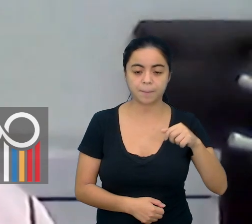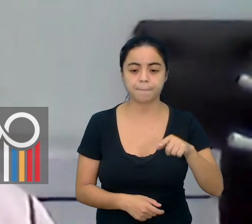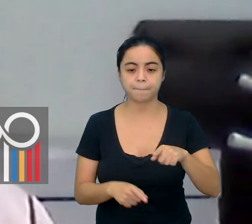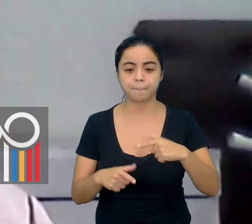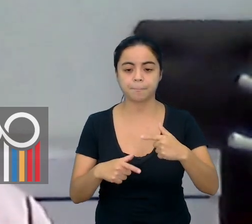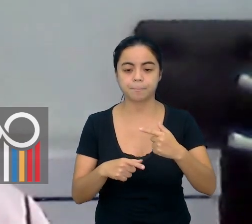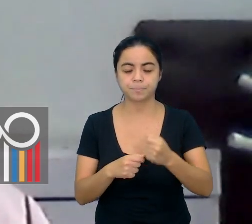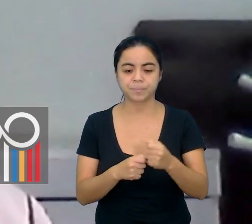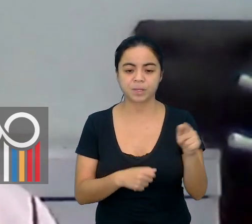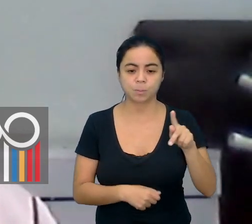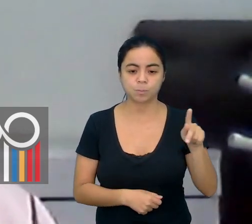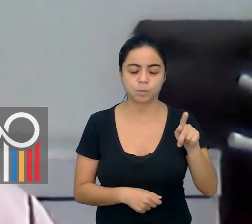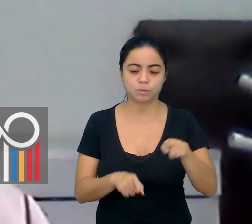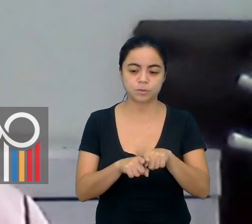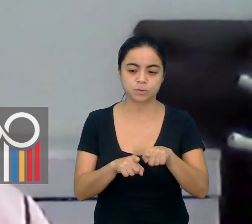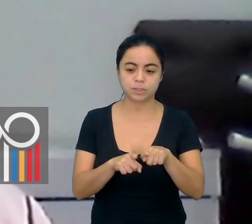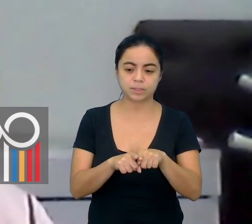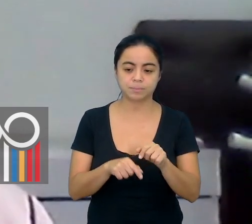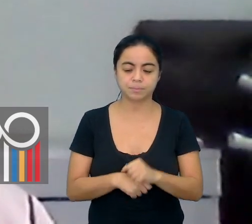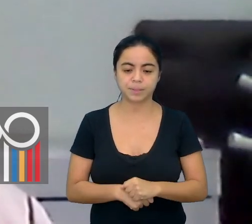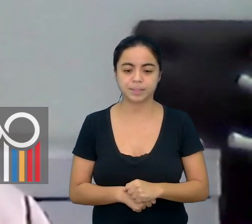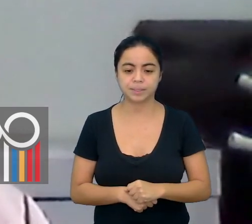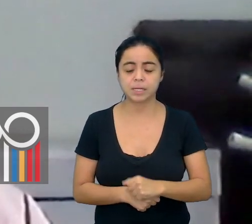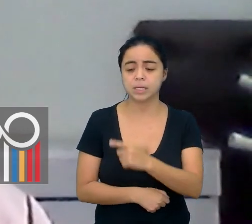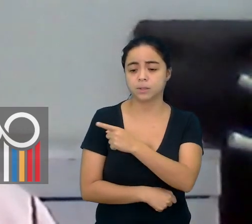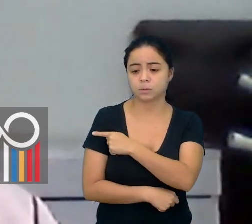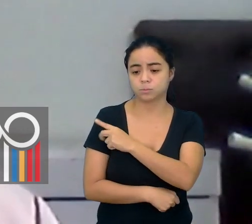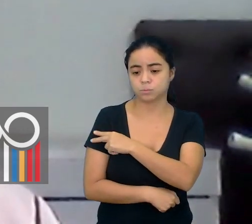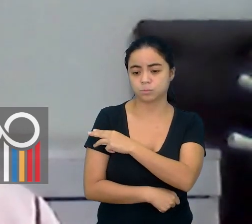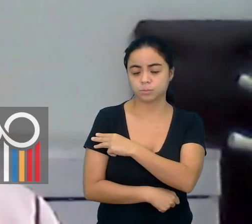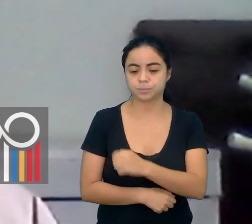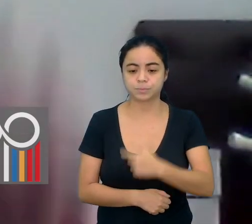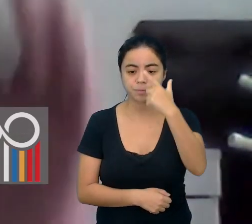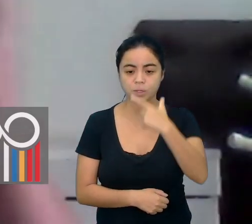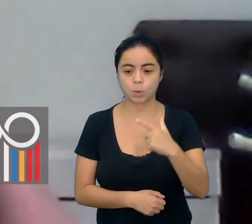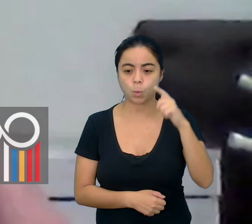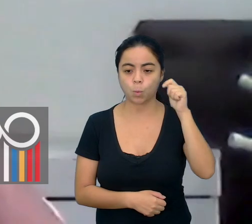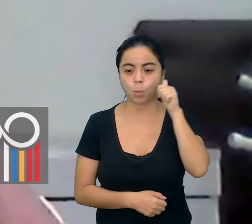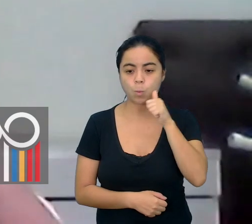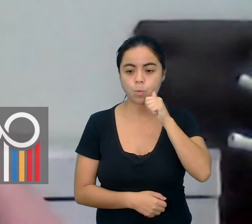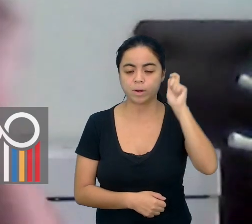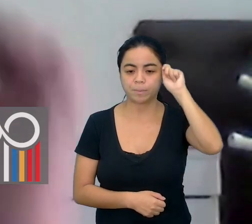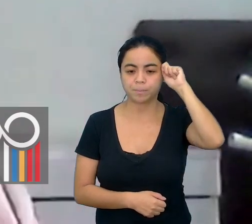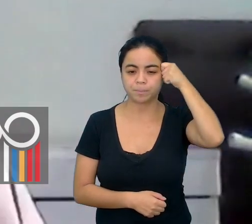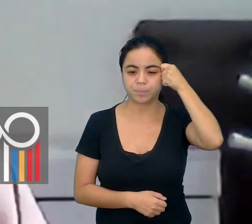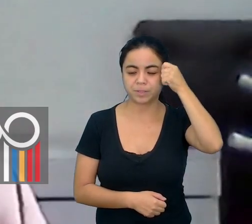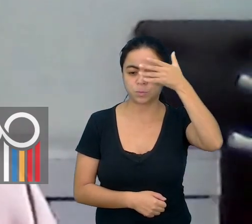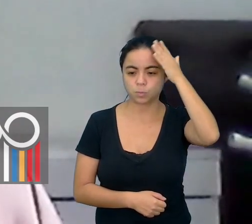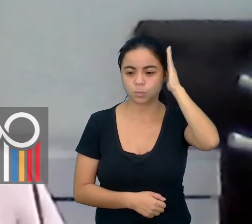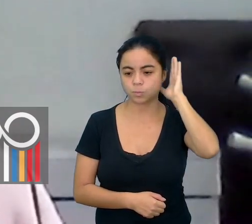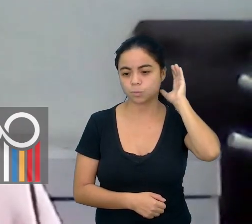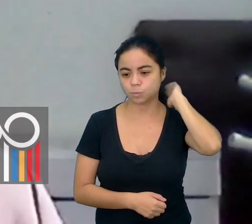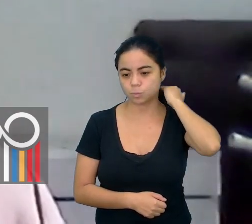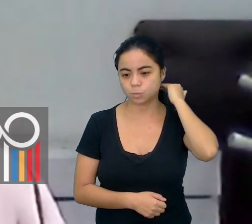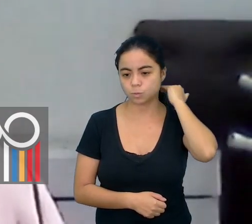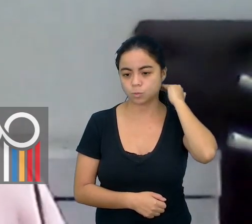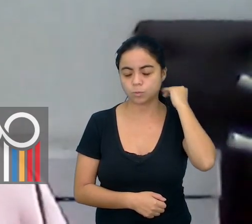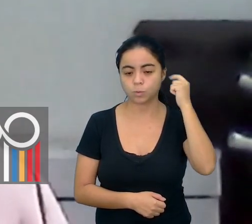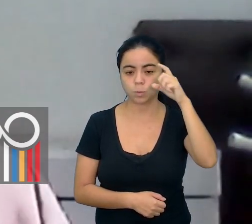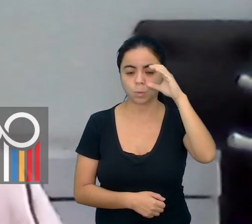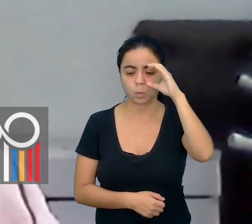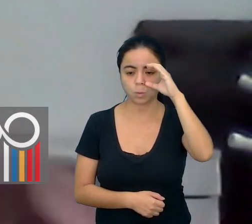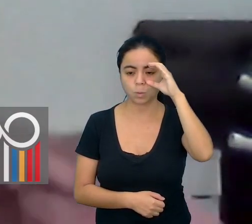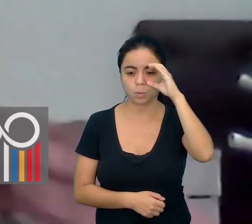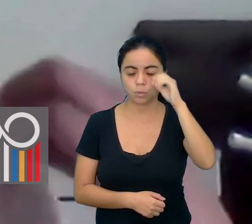assim como vocês, atuando nos anos iniciais. Sou uma mulher preta, cabelos curtos e pretos, uso